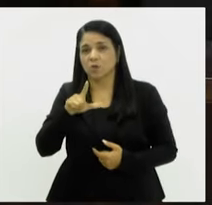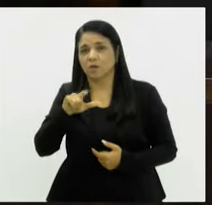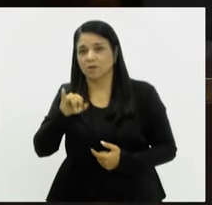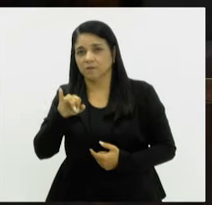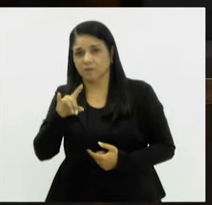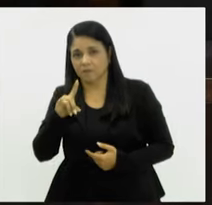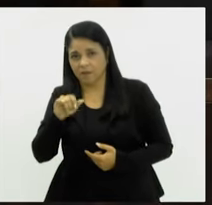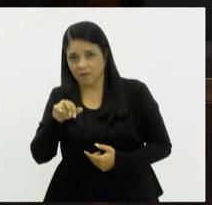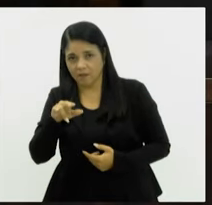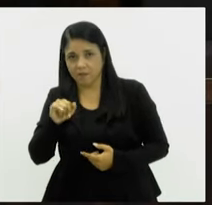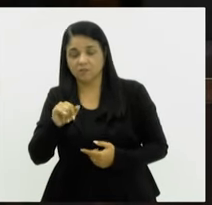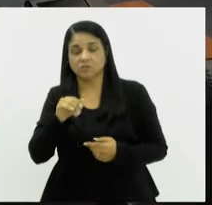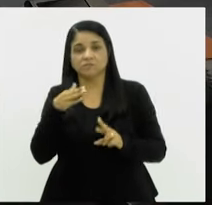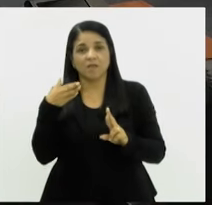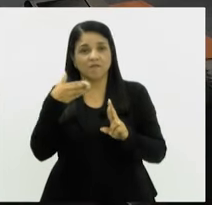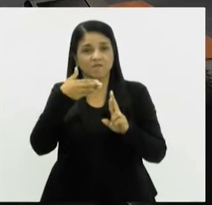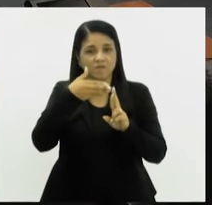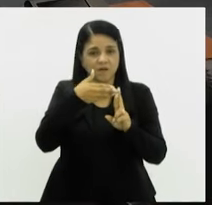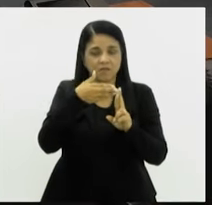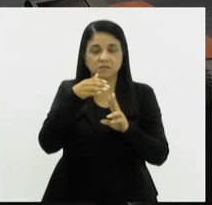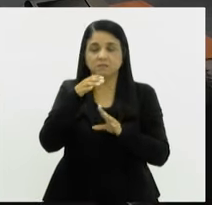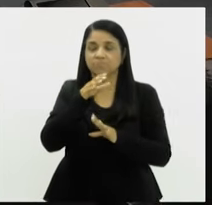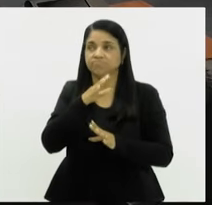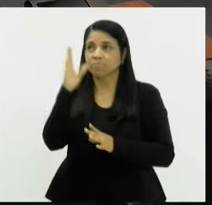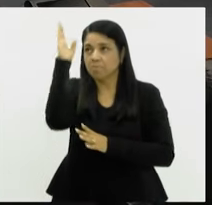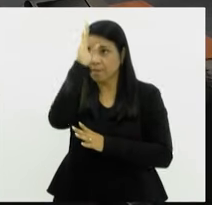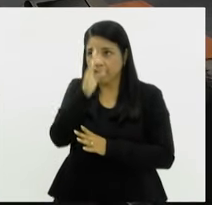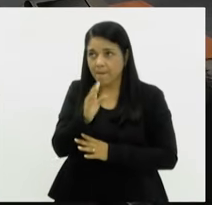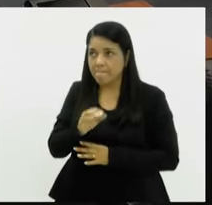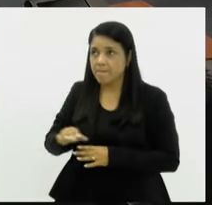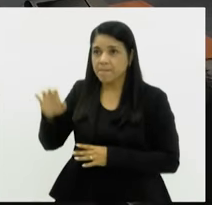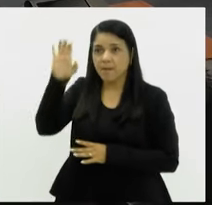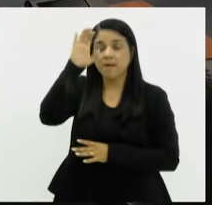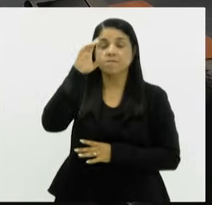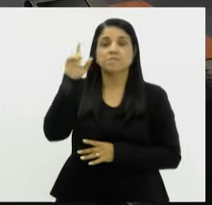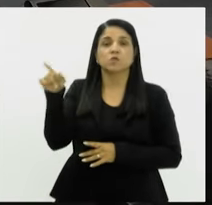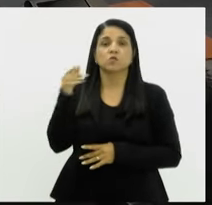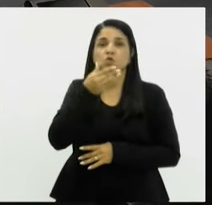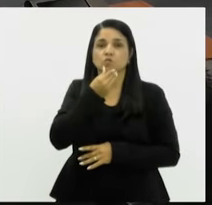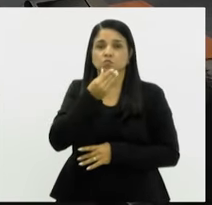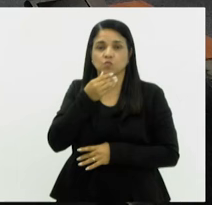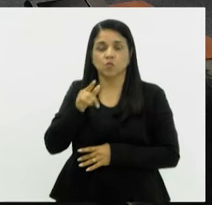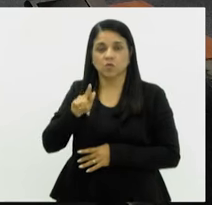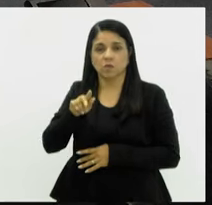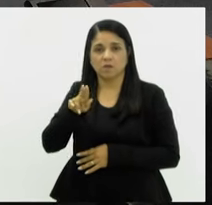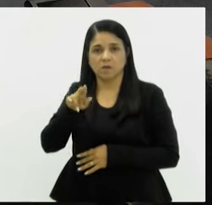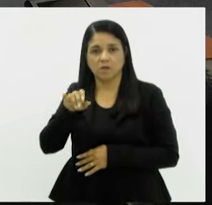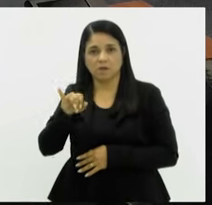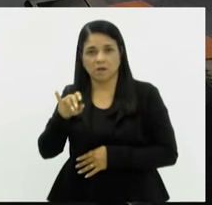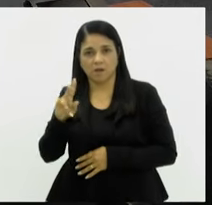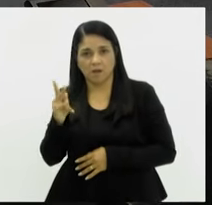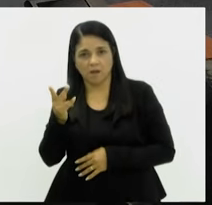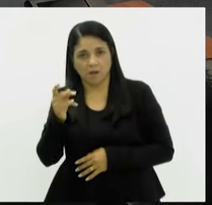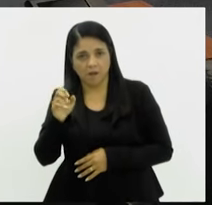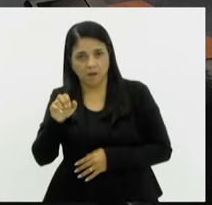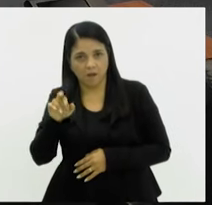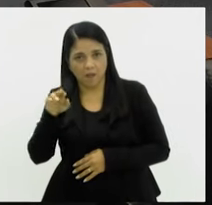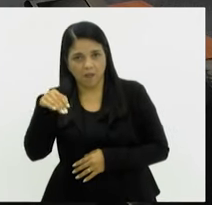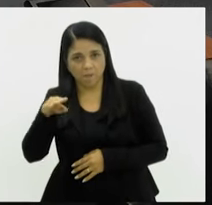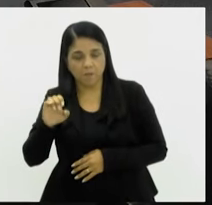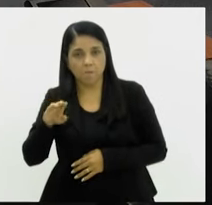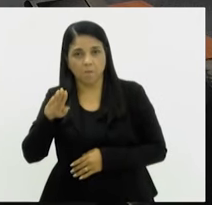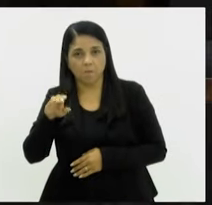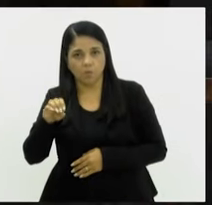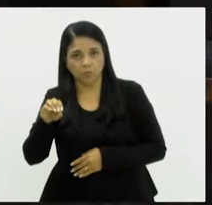as cozinhas solidárias nacionalmente, feito pelo Guilherme Boulos. Então, o projeto tramita aqui na Assembleia Legislativa, a